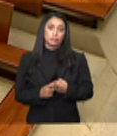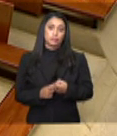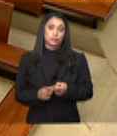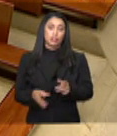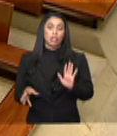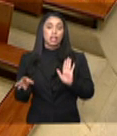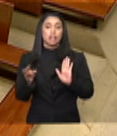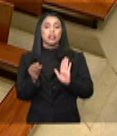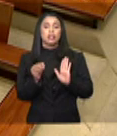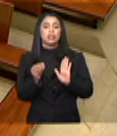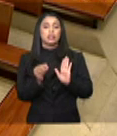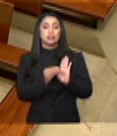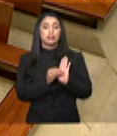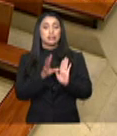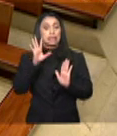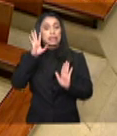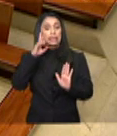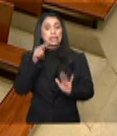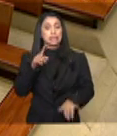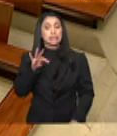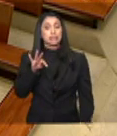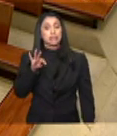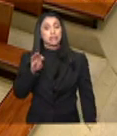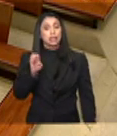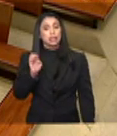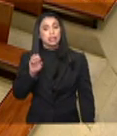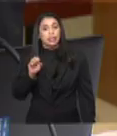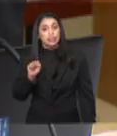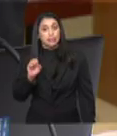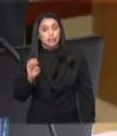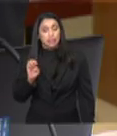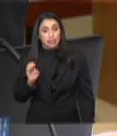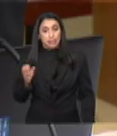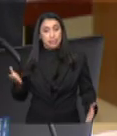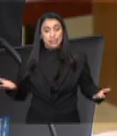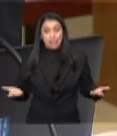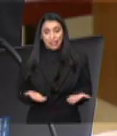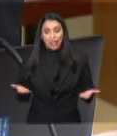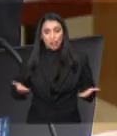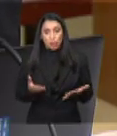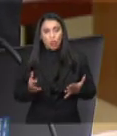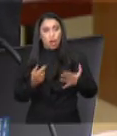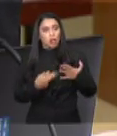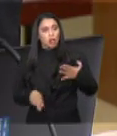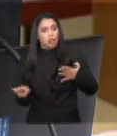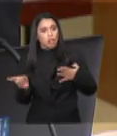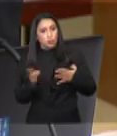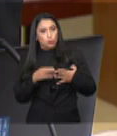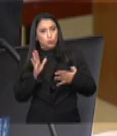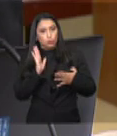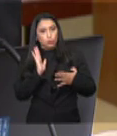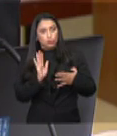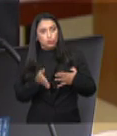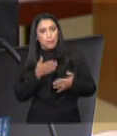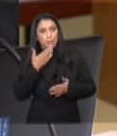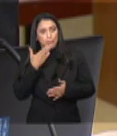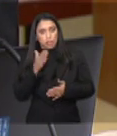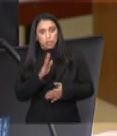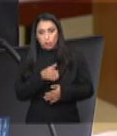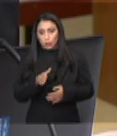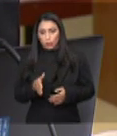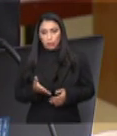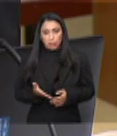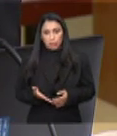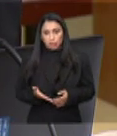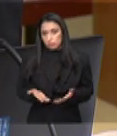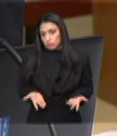fixada a tese, se agora o réu já em sede recursal pedir essa nulidade, não é